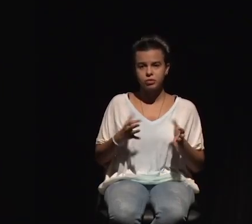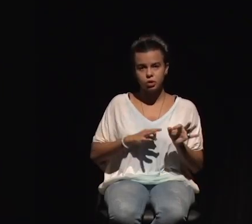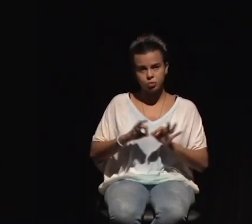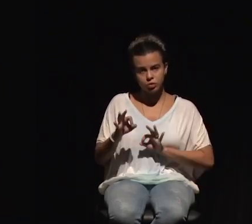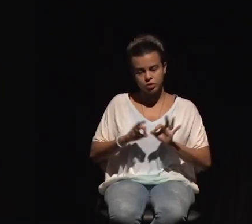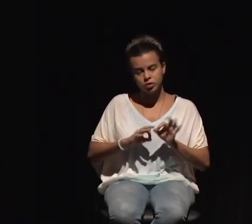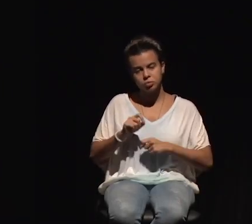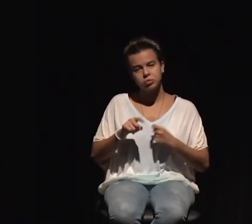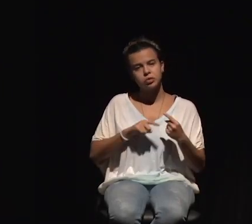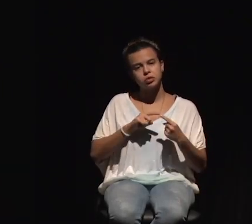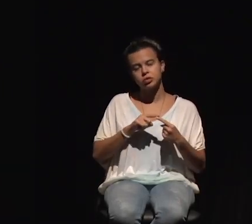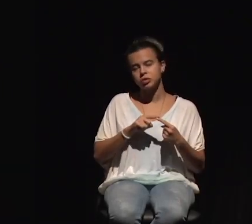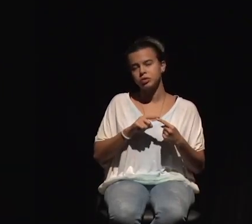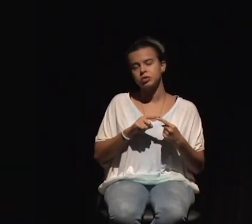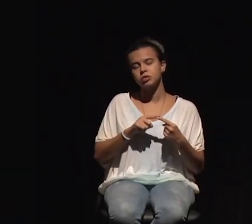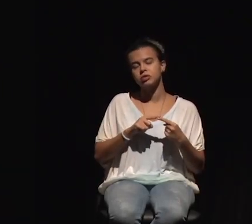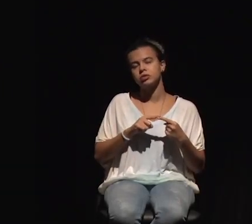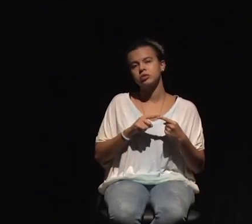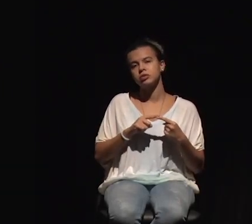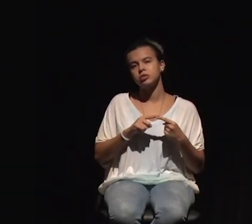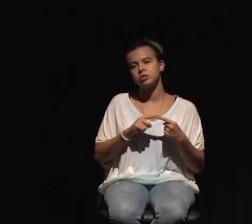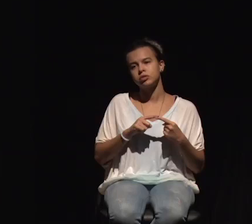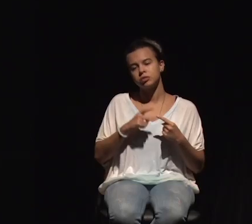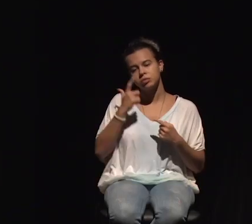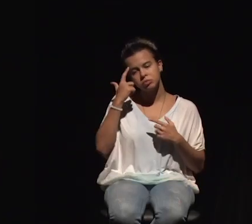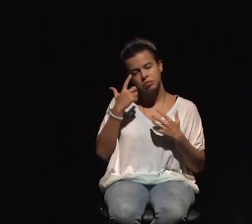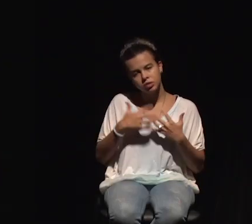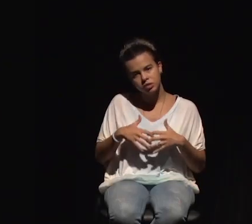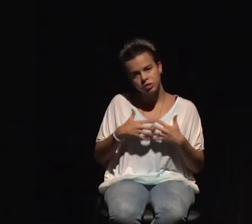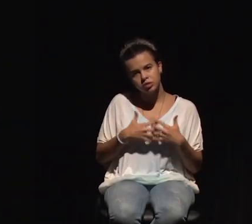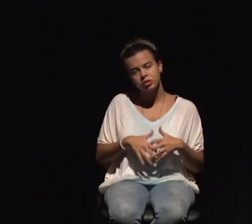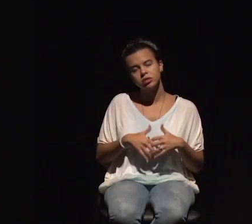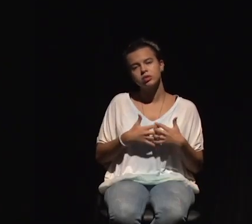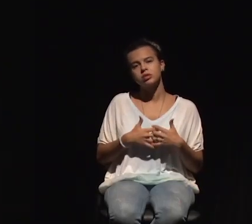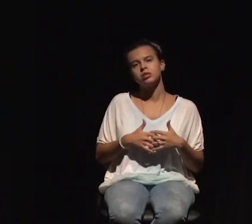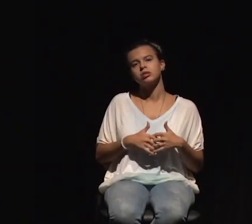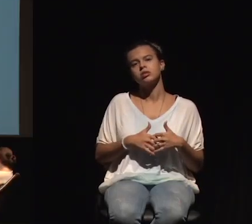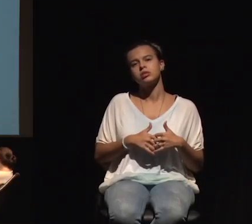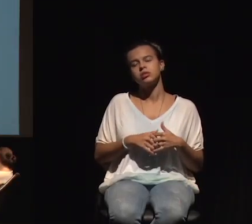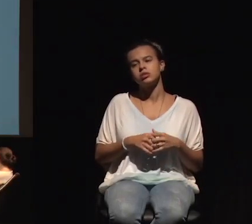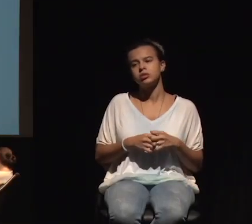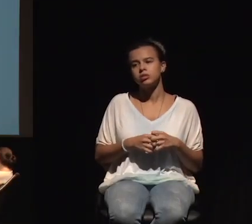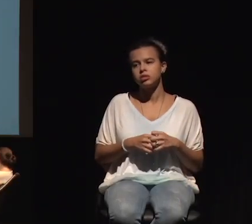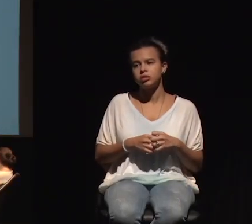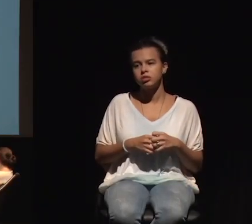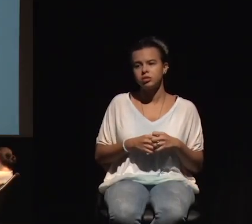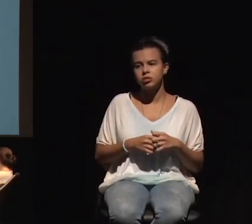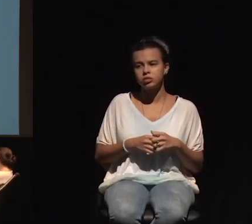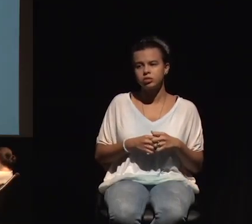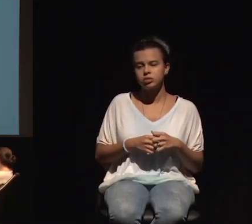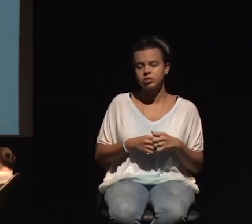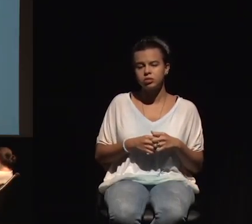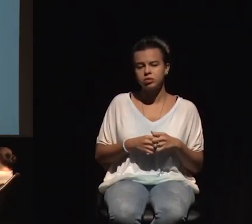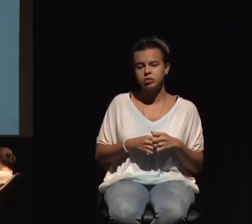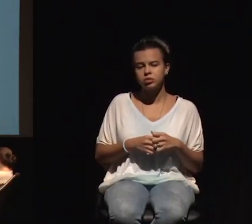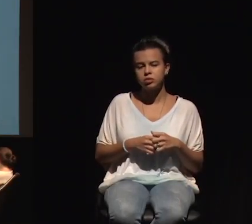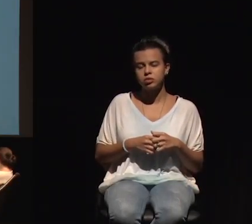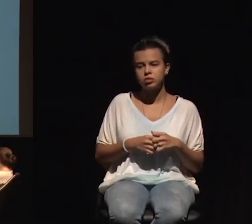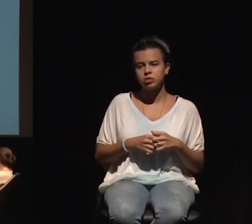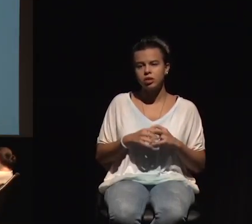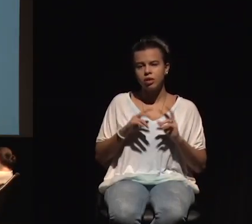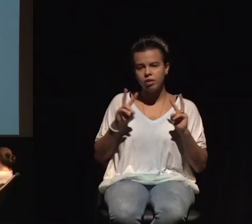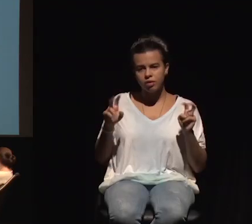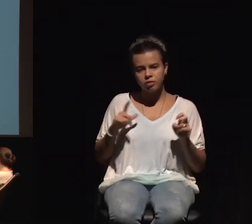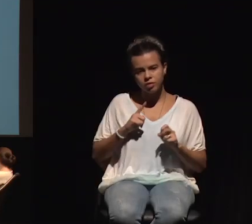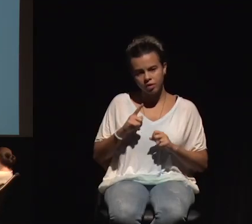buscava a pensar justamente nesse potencial escultórico dos